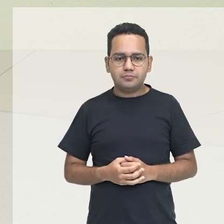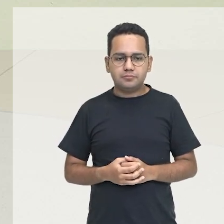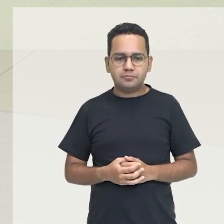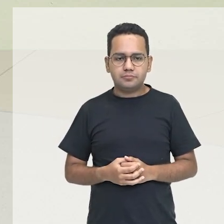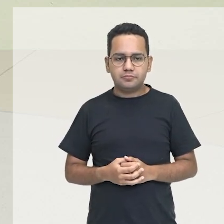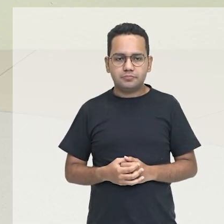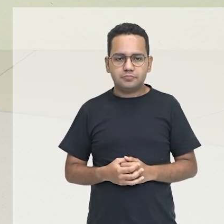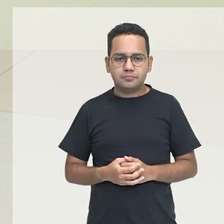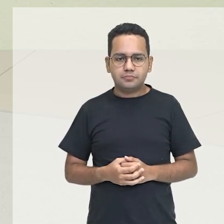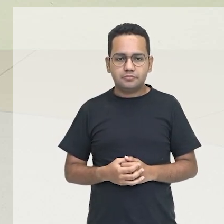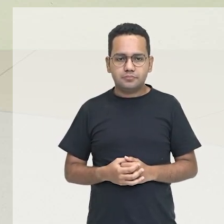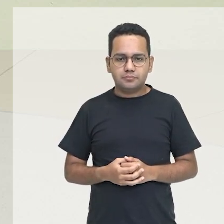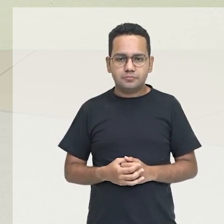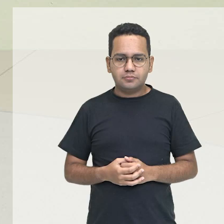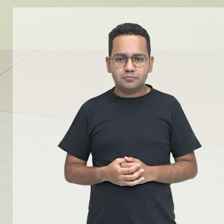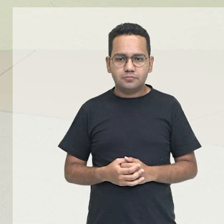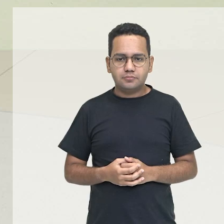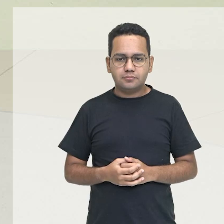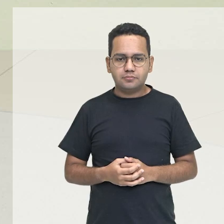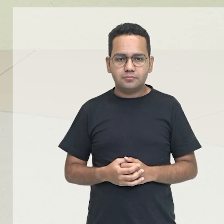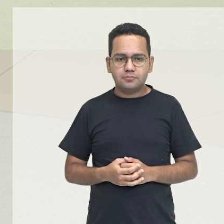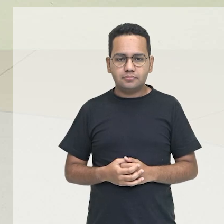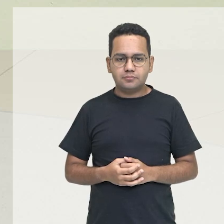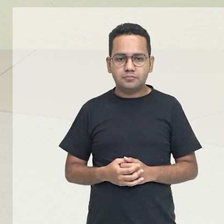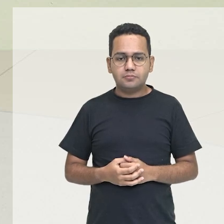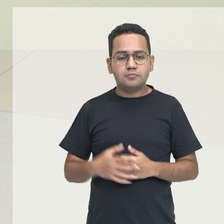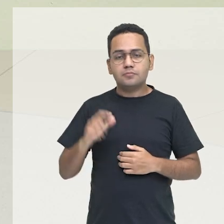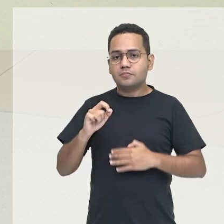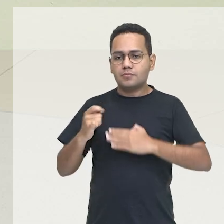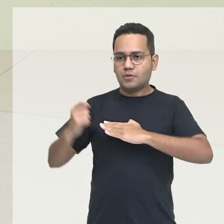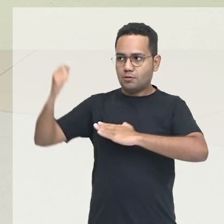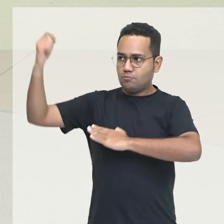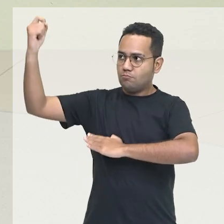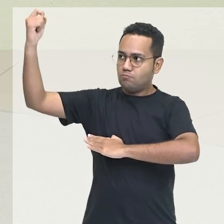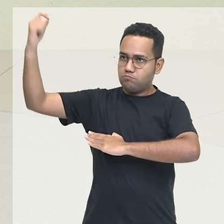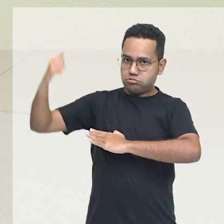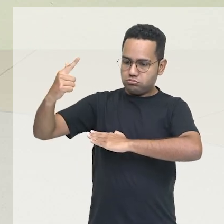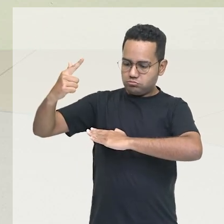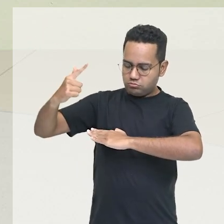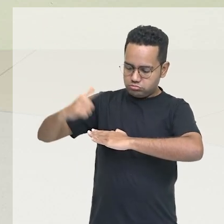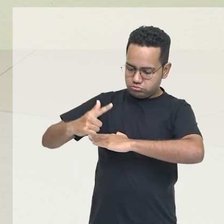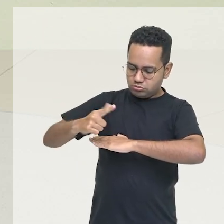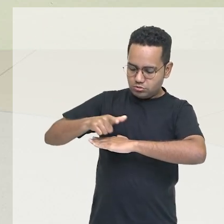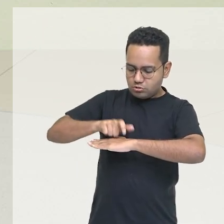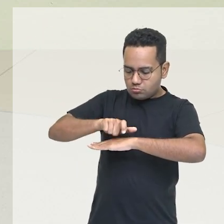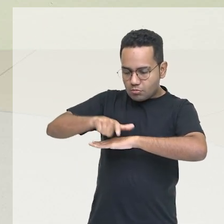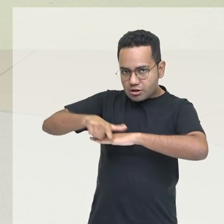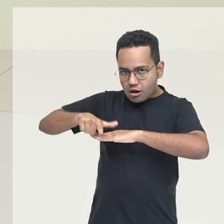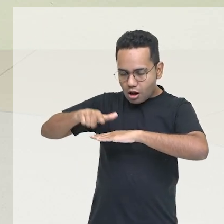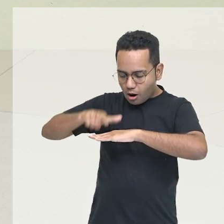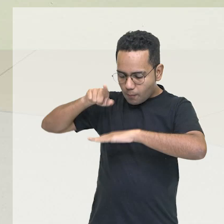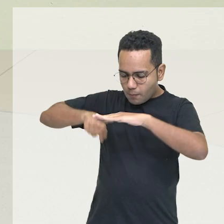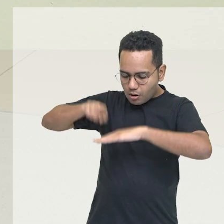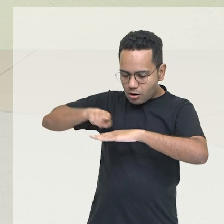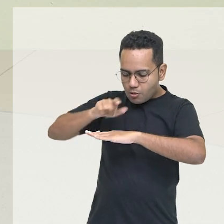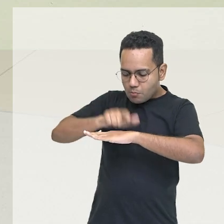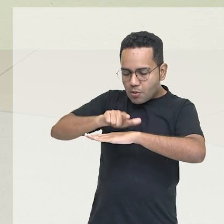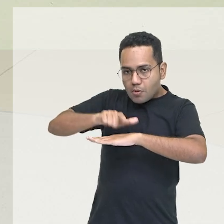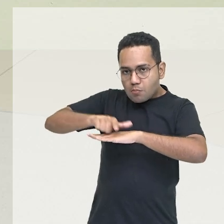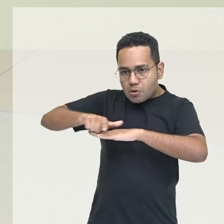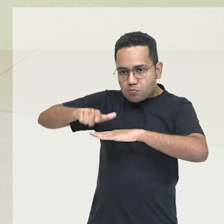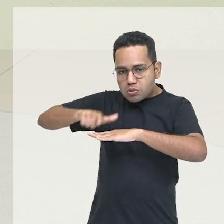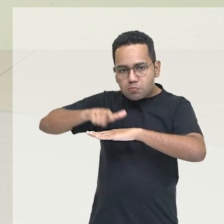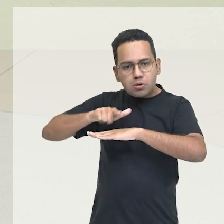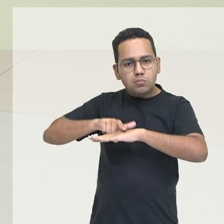lá o Sol, que é a eletricidade gerada pelas células fotovoltaicas, está em